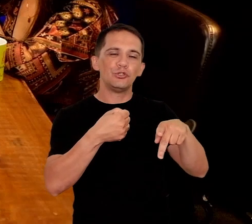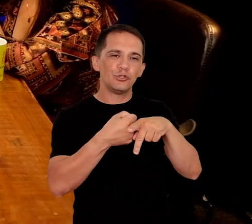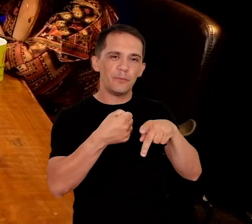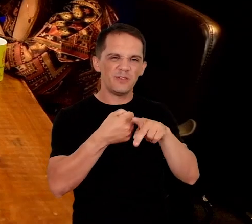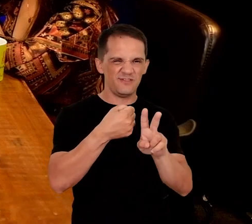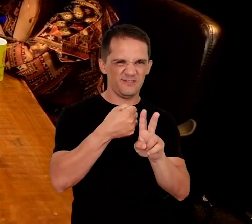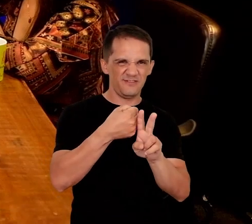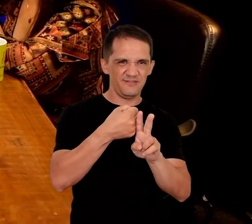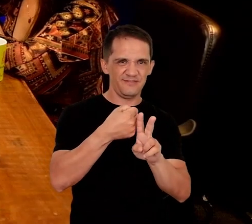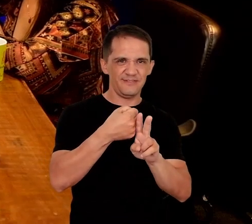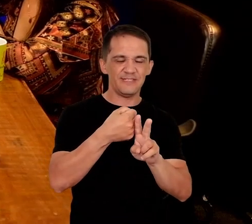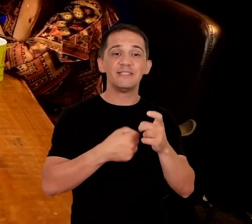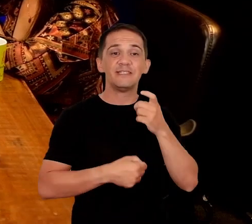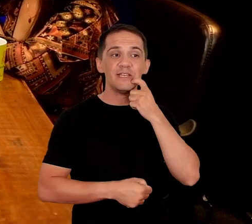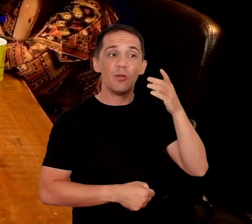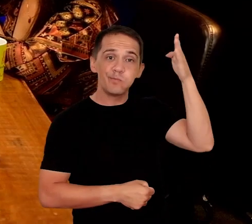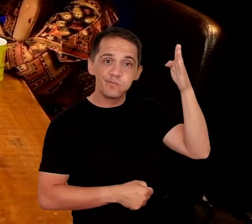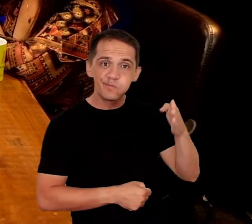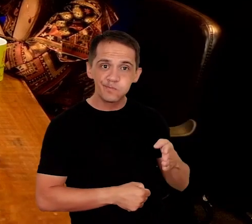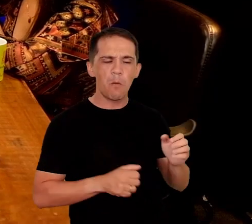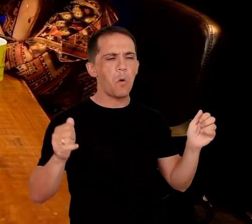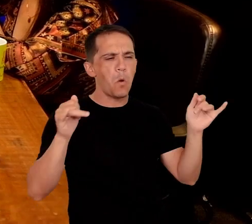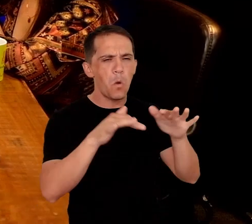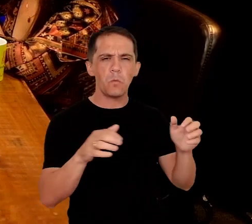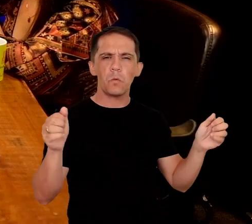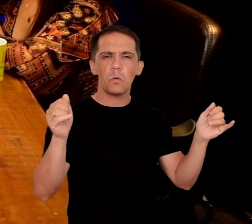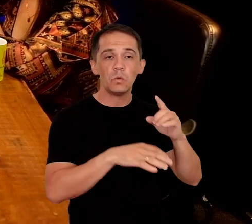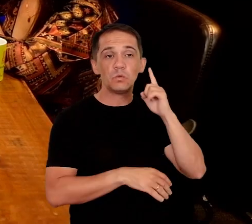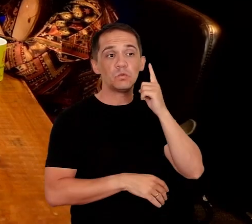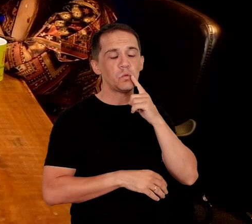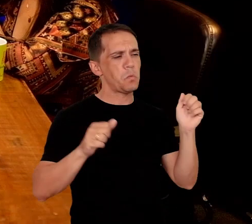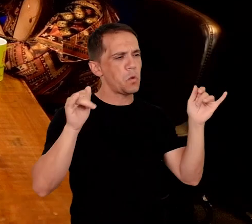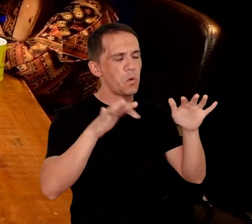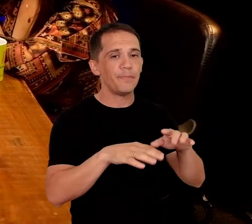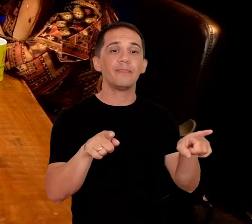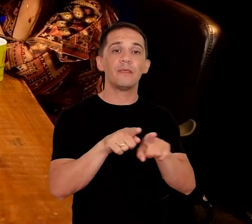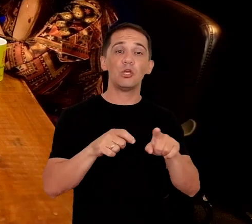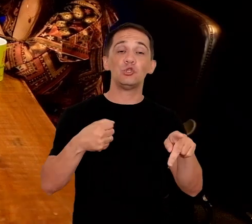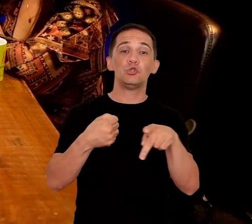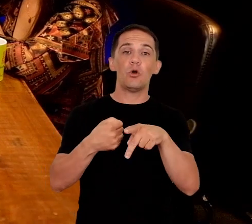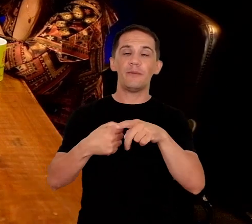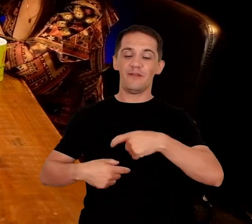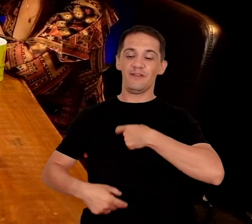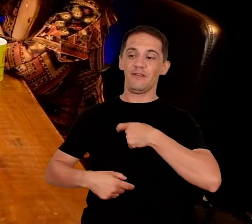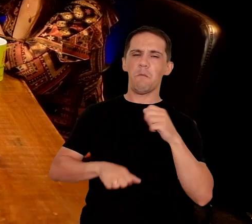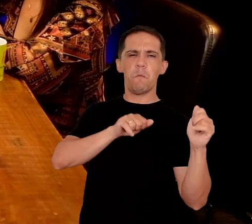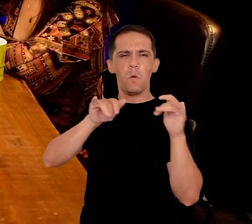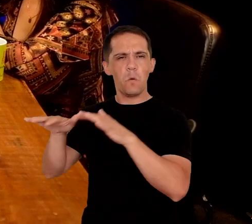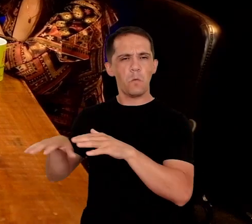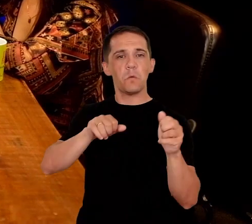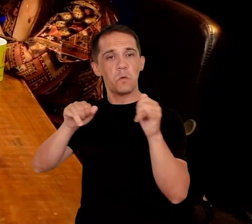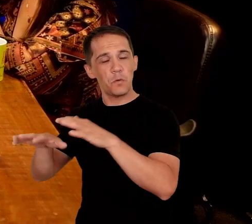Shopping de Gravataí. Toda Toda sexta-feira. sexta-feira. Agora, pós-pandemia, a gente não sabe mais como é que tá. Né? Mas era toda sexta-feira. Tu encontrava